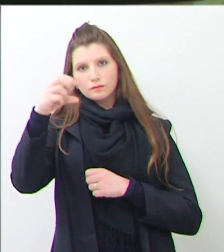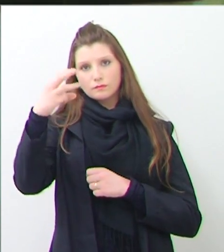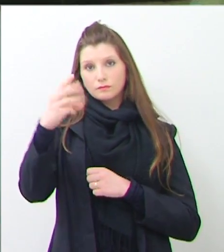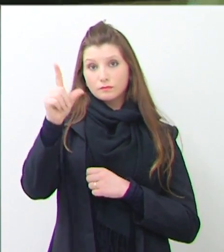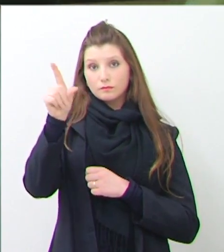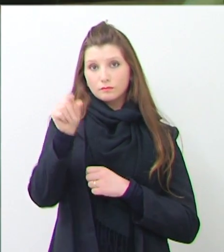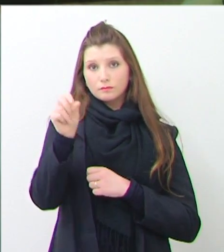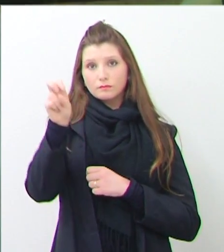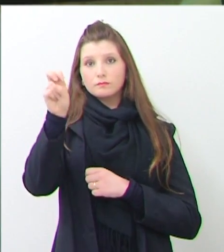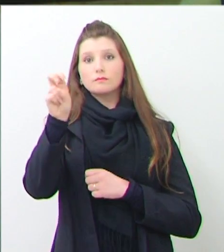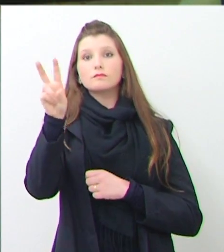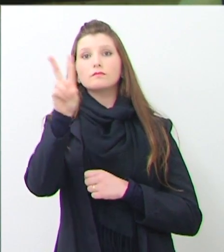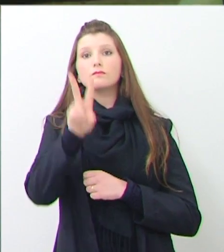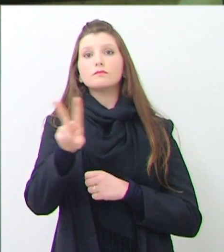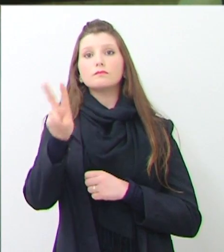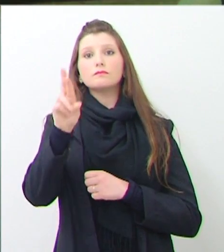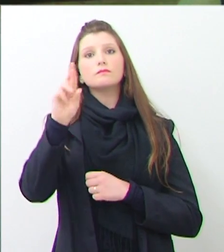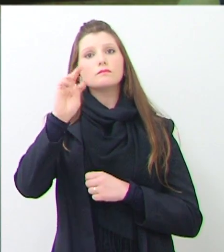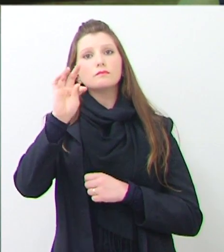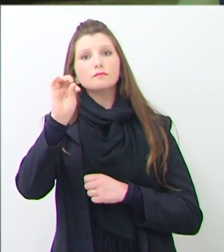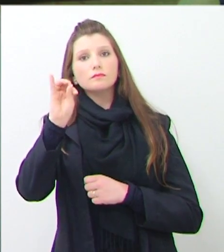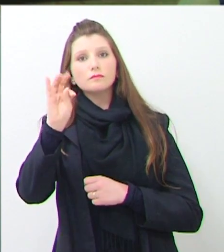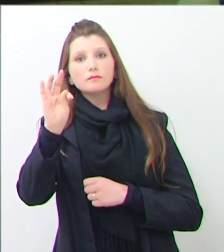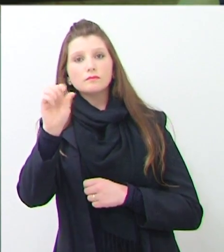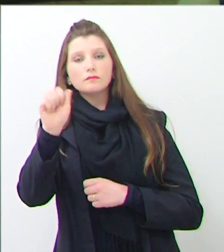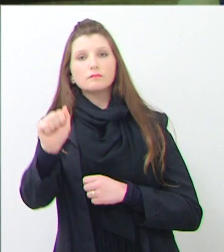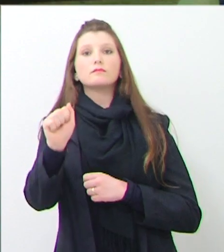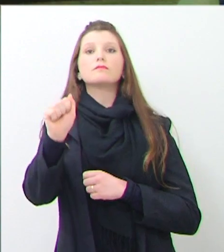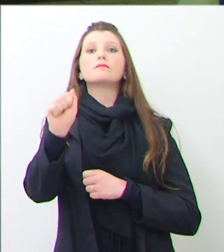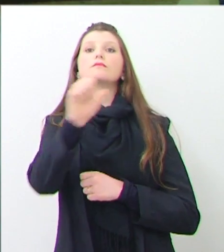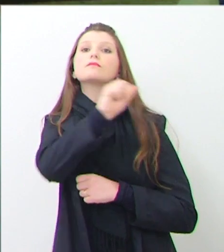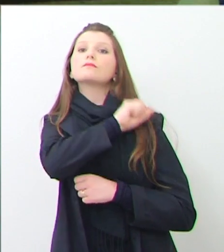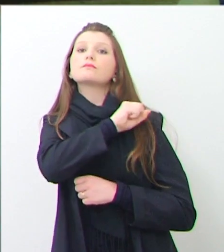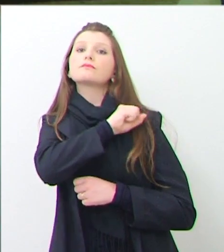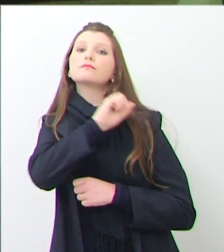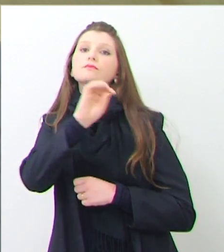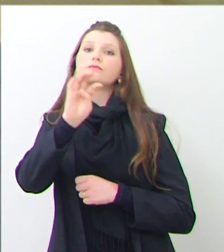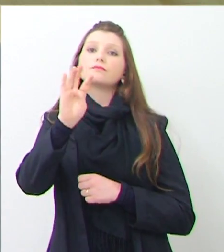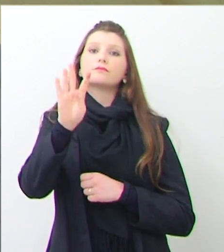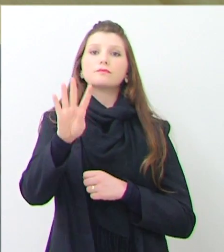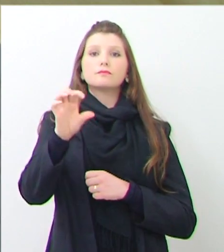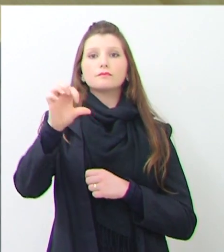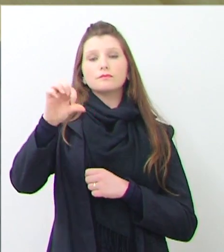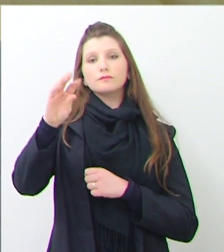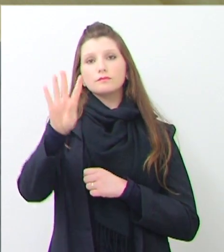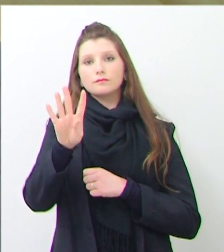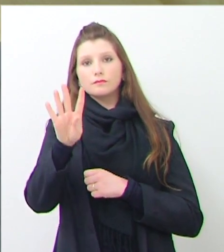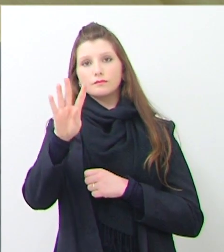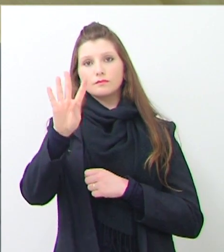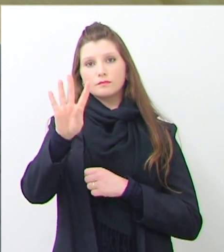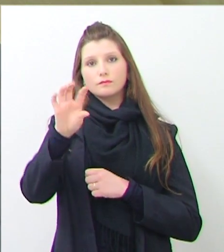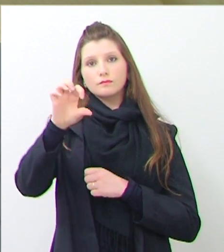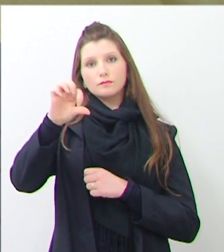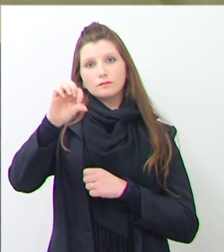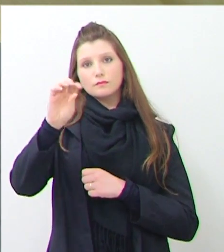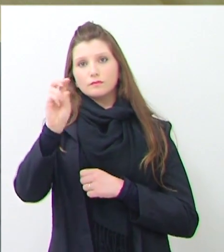493/2015, de autoria do vereador Tita Belloli. Indicações números 494 e